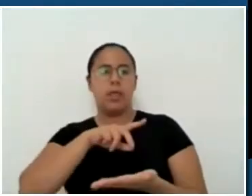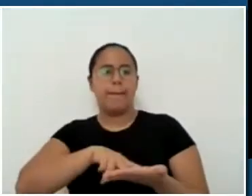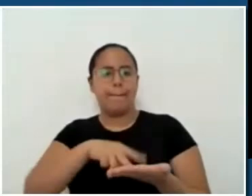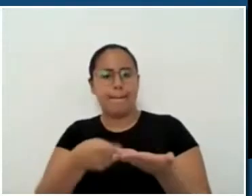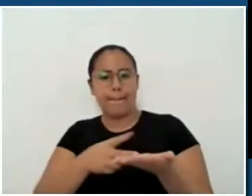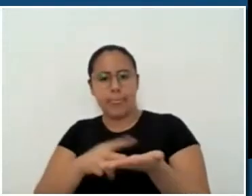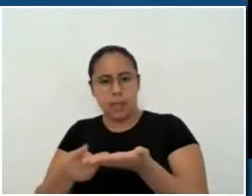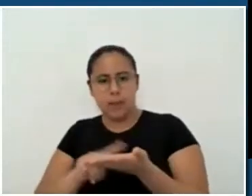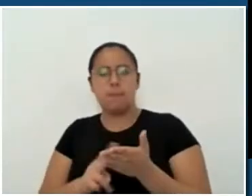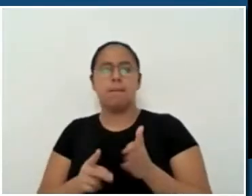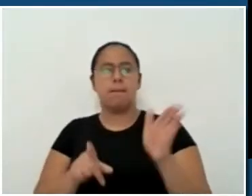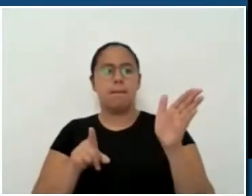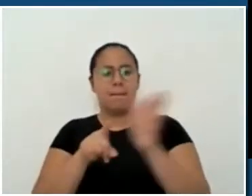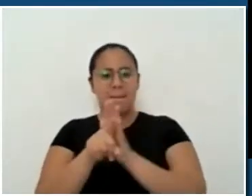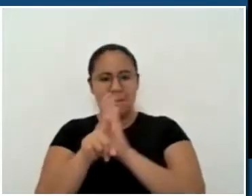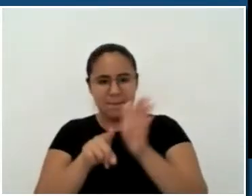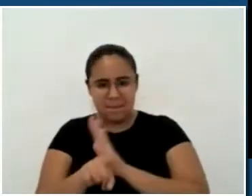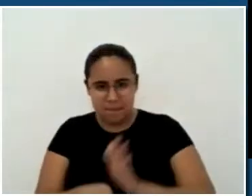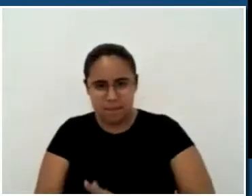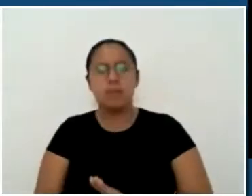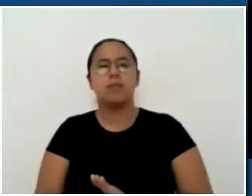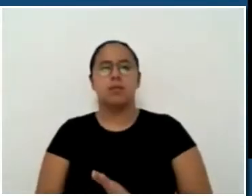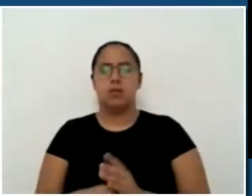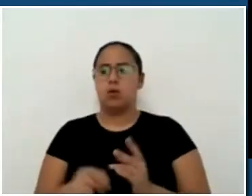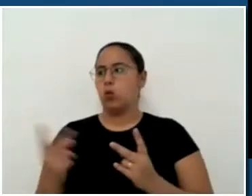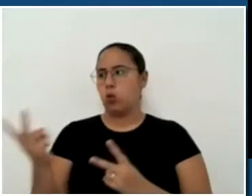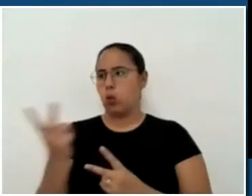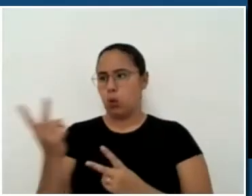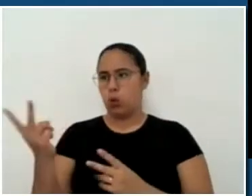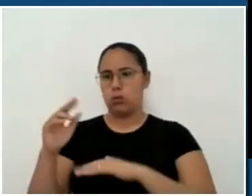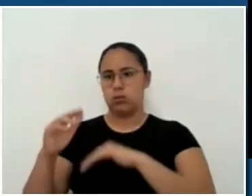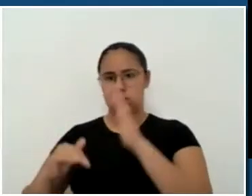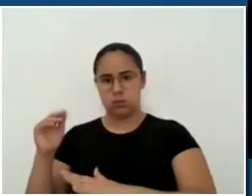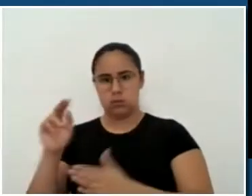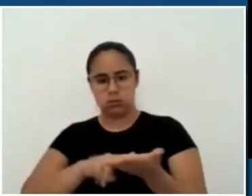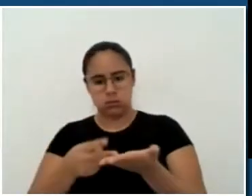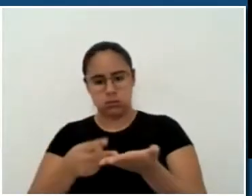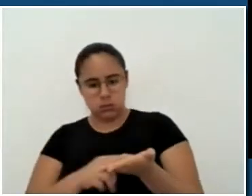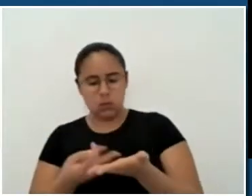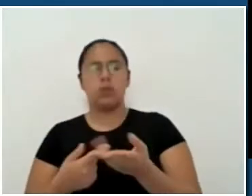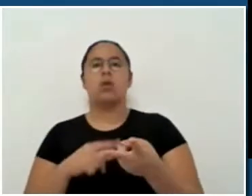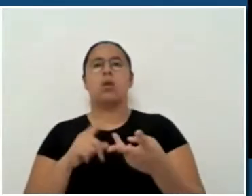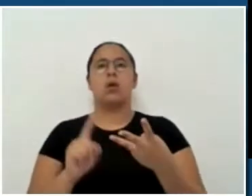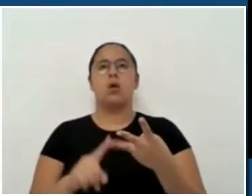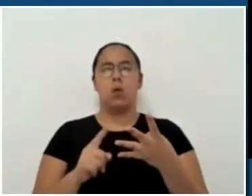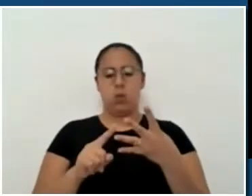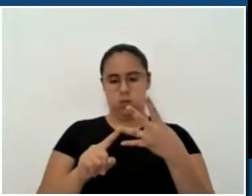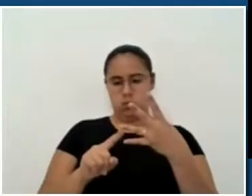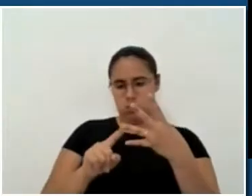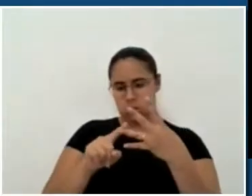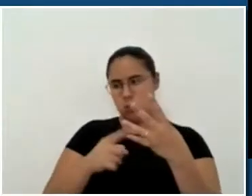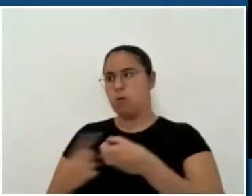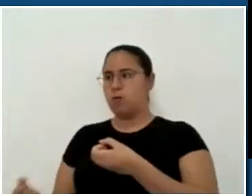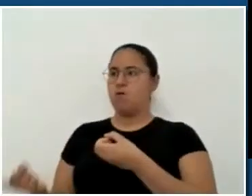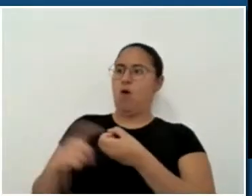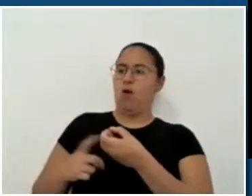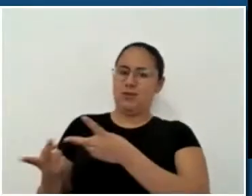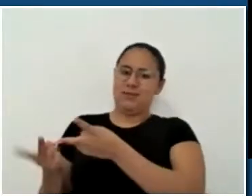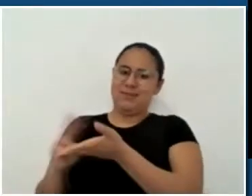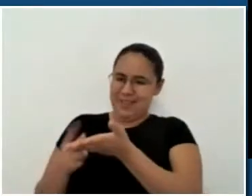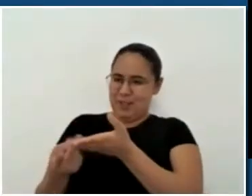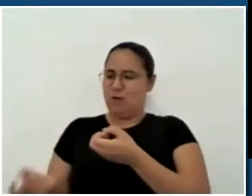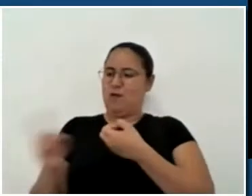profissionais nós traduzimos, 2 outros voltaram para o inglês, a gente, juntando os 4